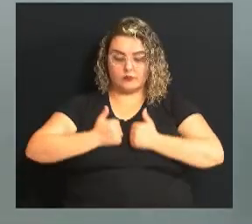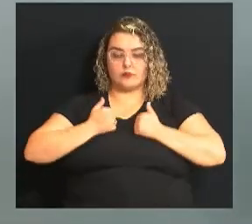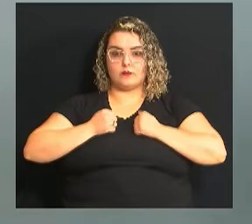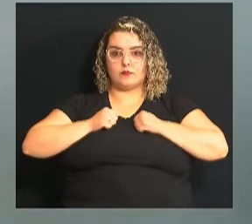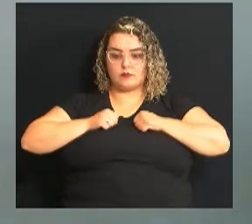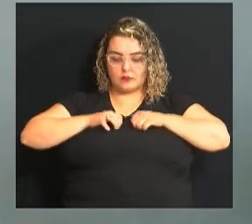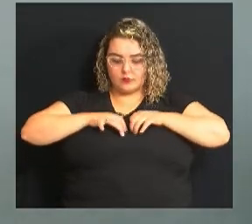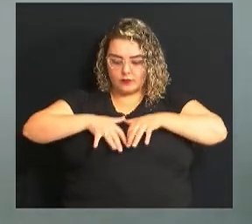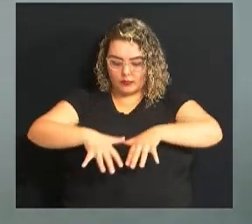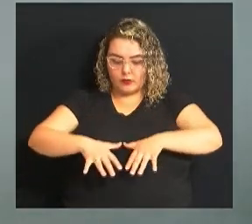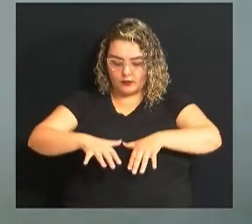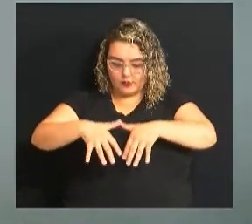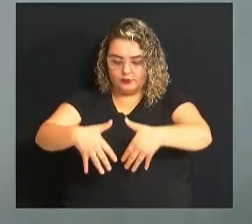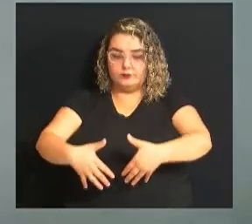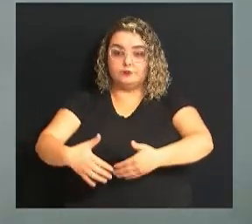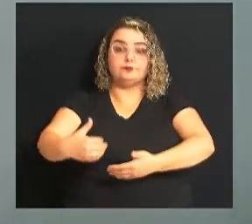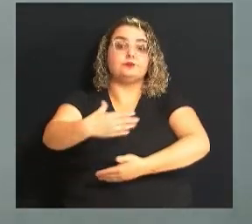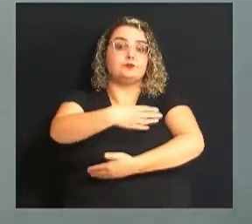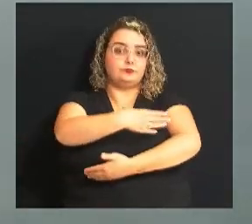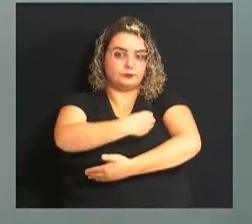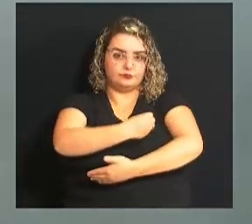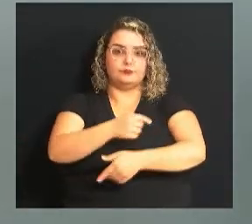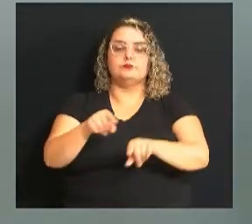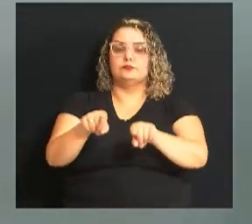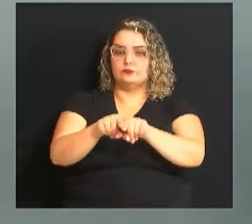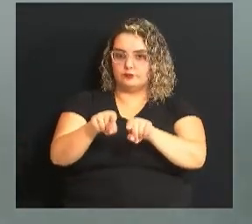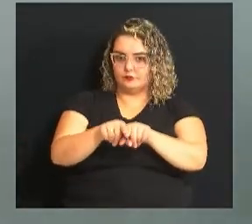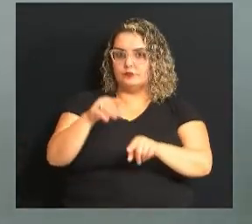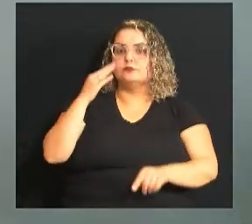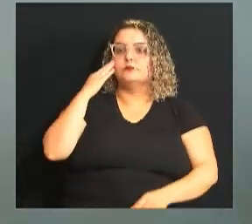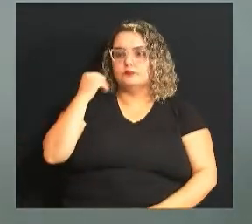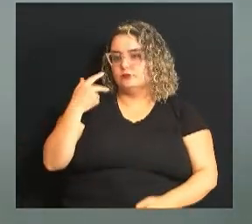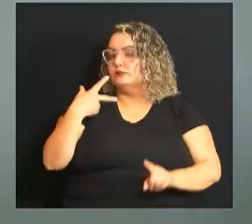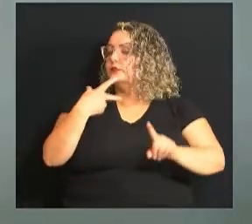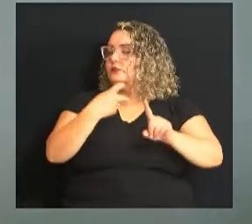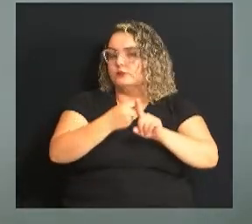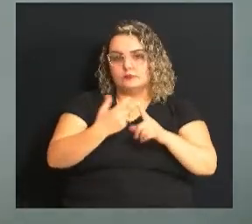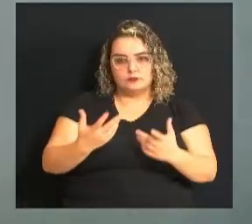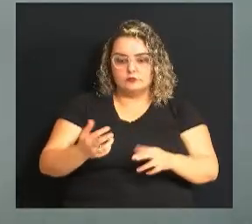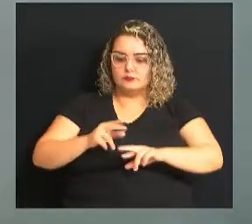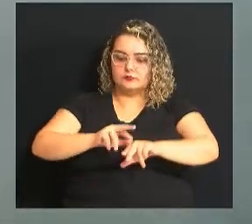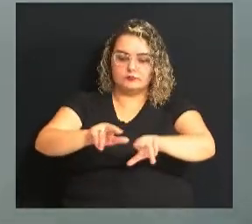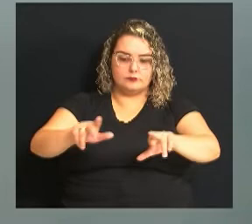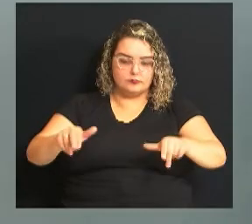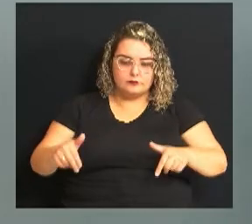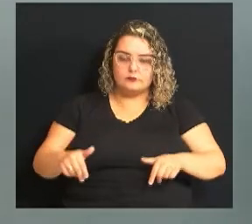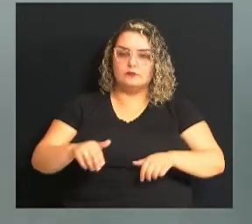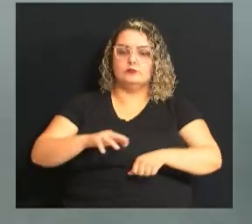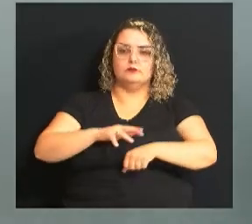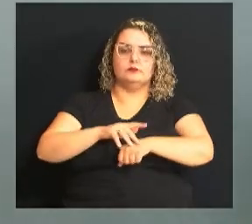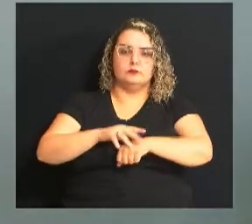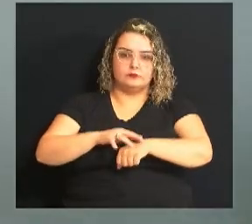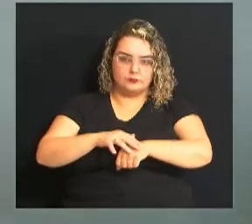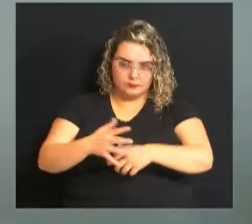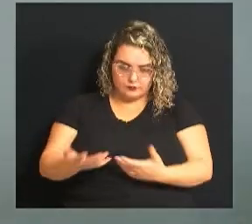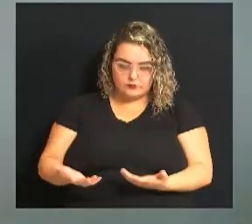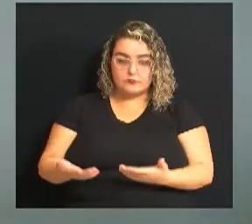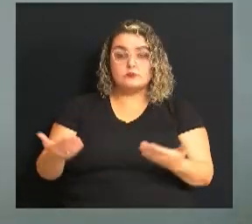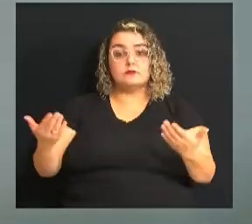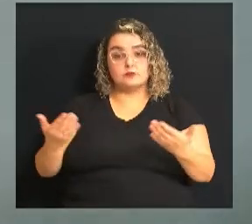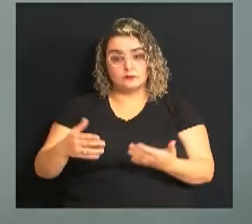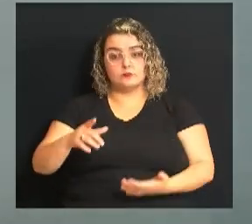Assim como o leite materno, também a gente sabe que passa anticorpos para diversas doenças, né? Hoje nós